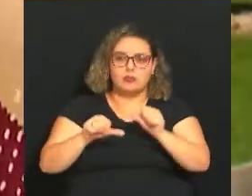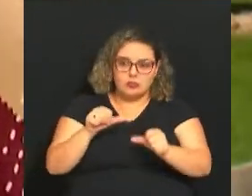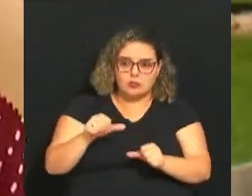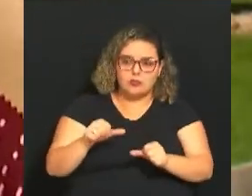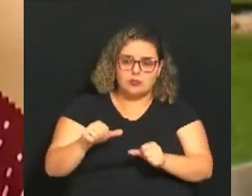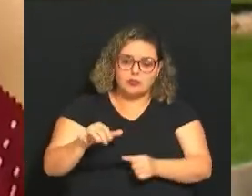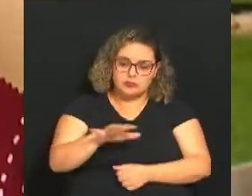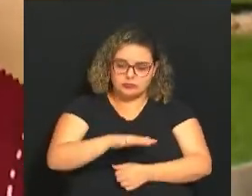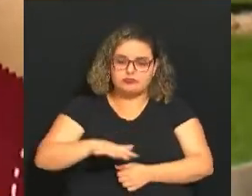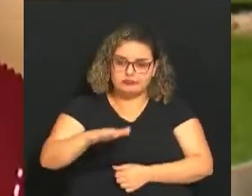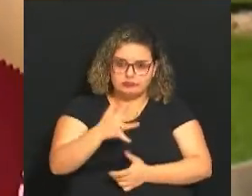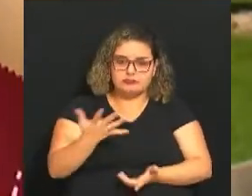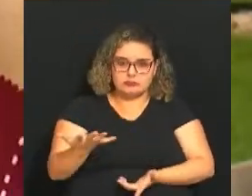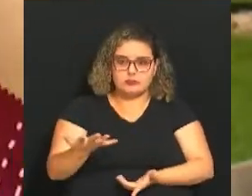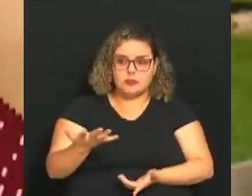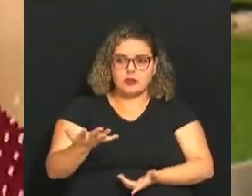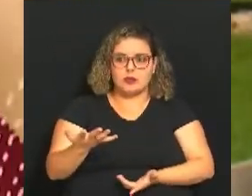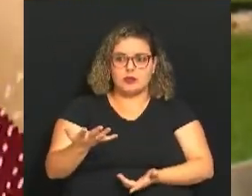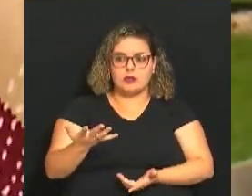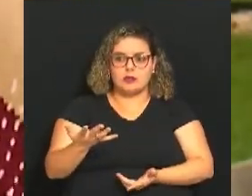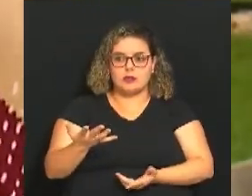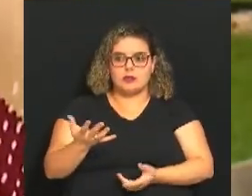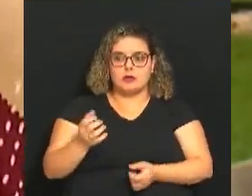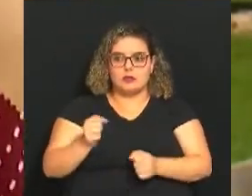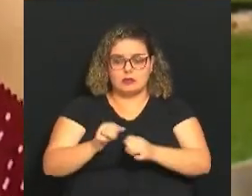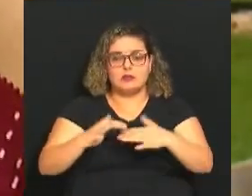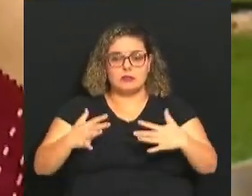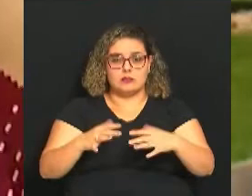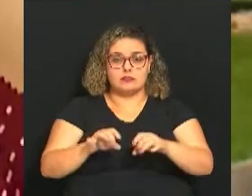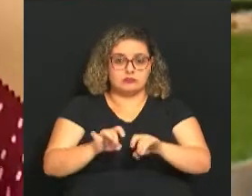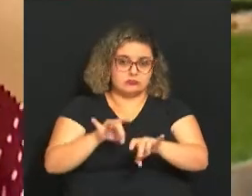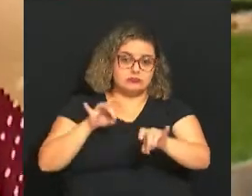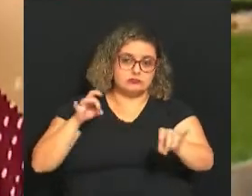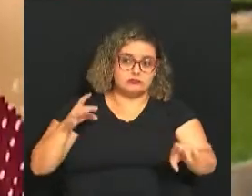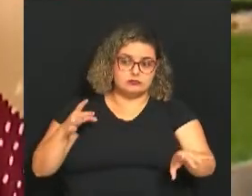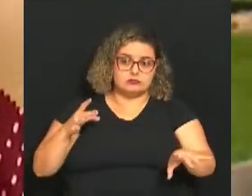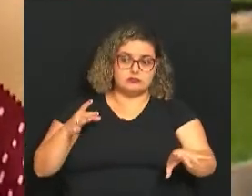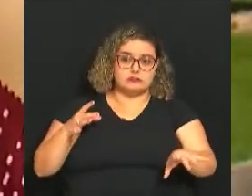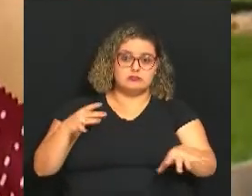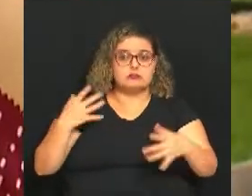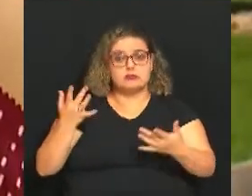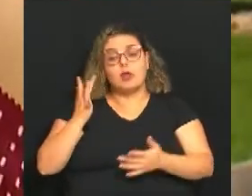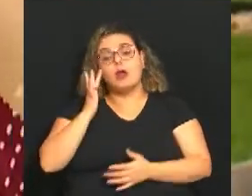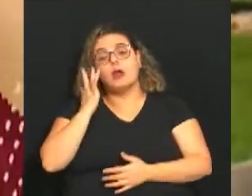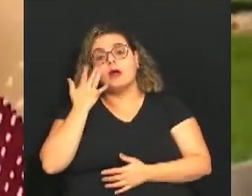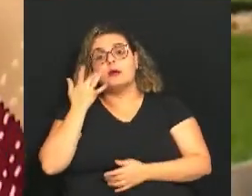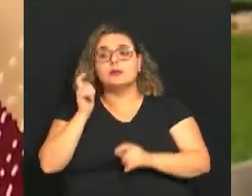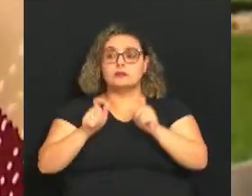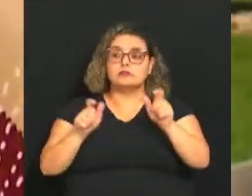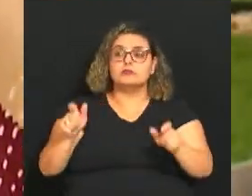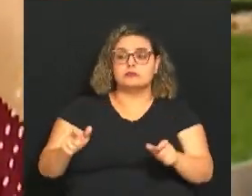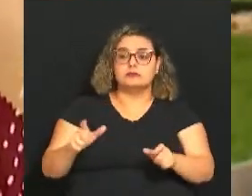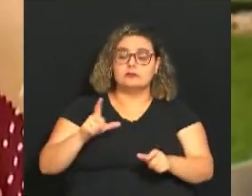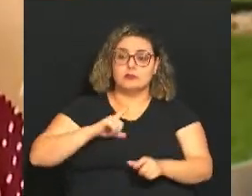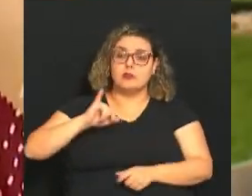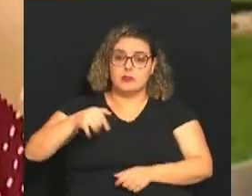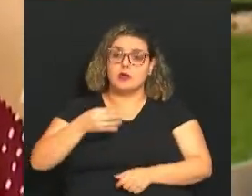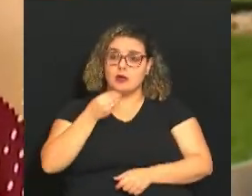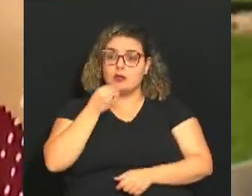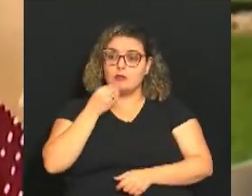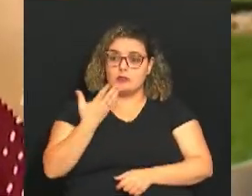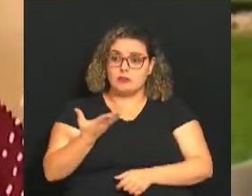né, com essas assembleias virtuais. Então, eu acho que o povo está tendo mais oportunidade